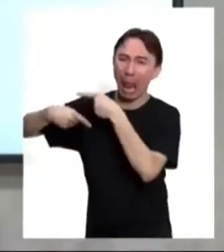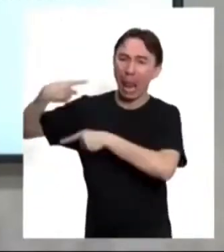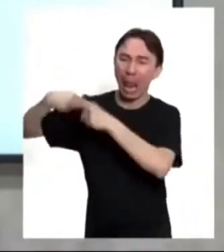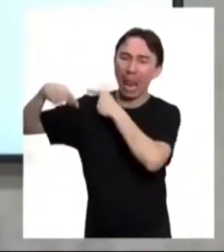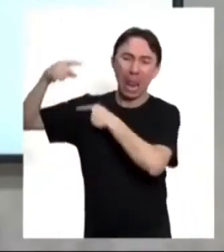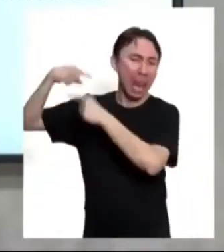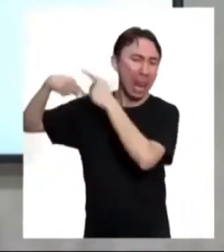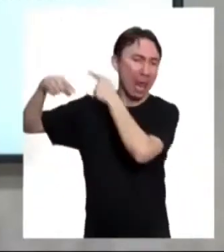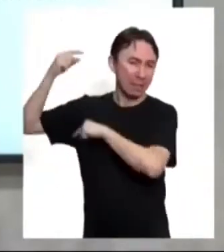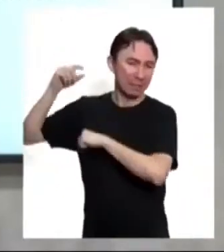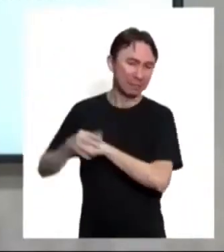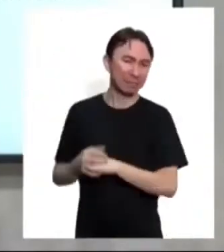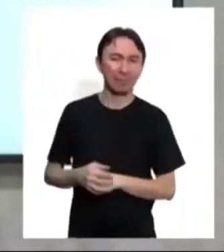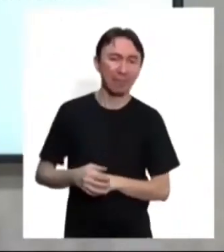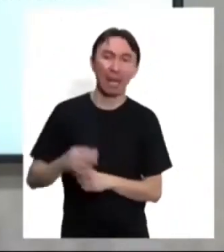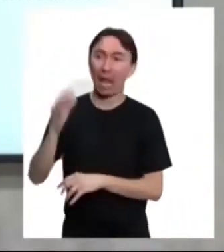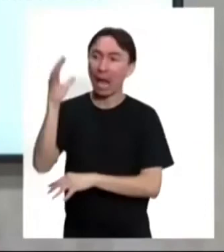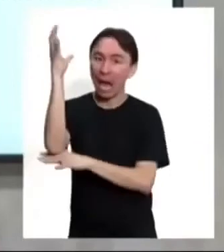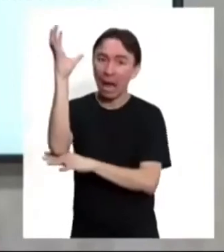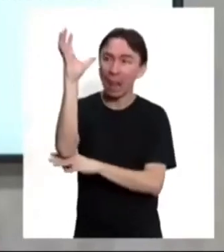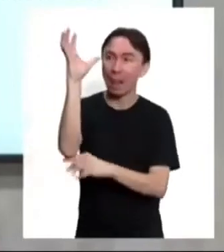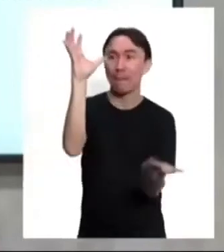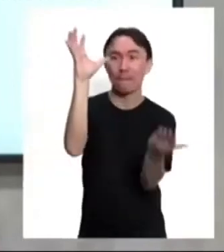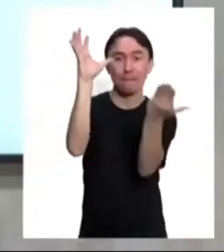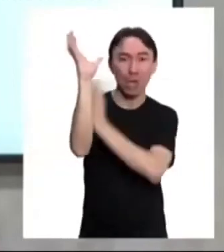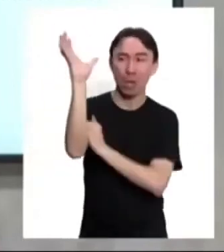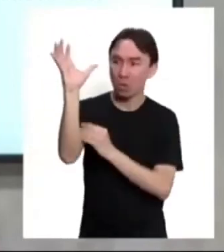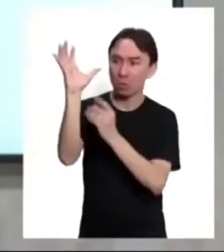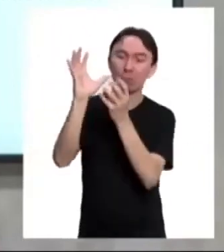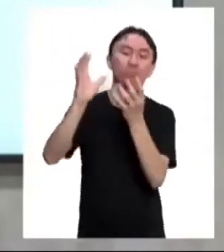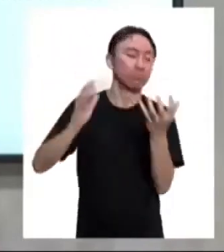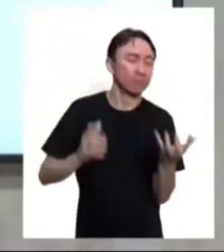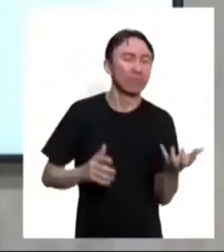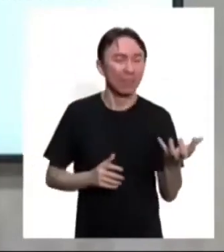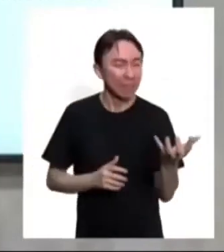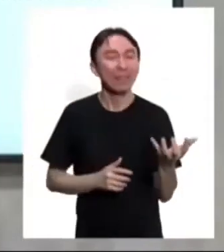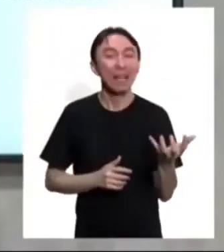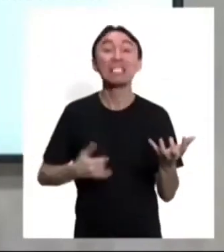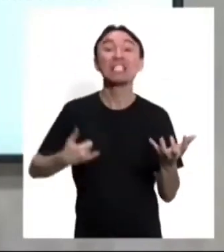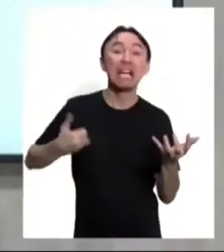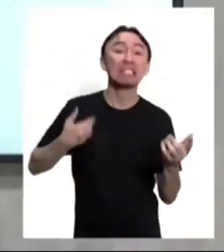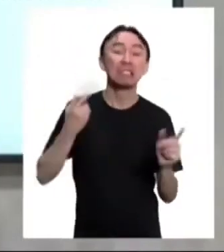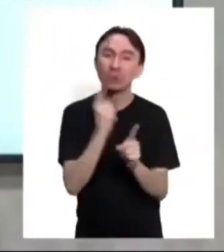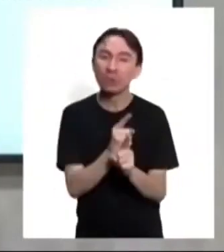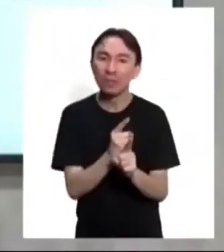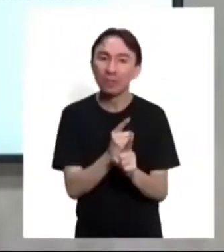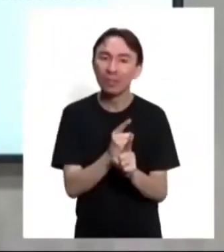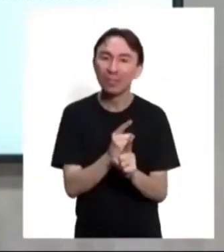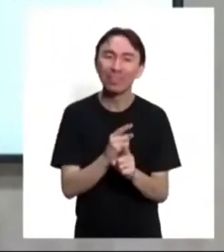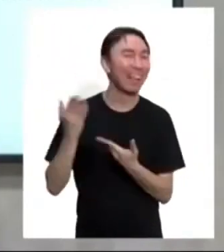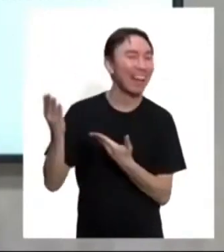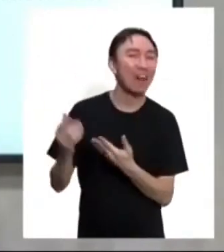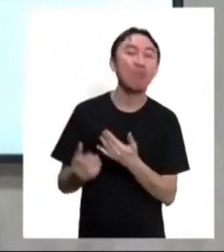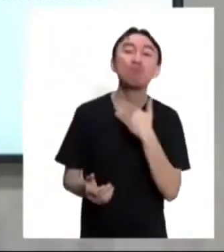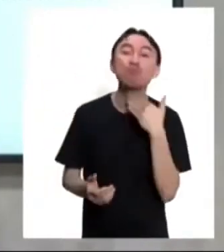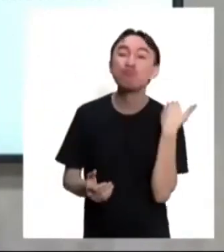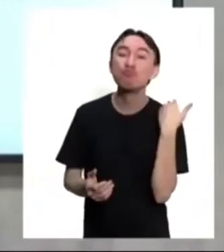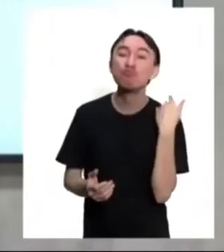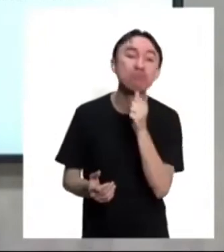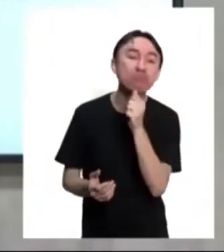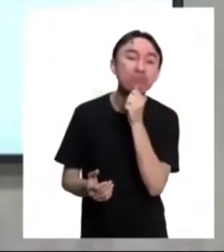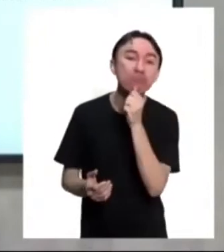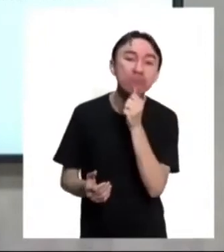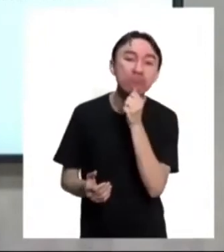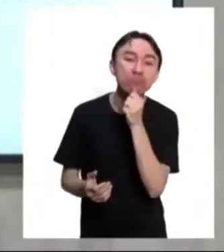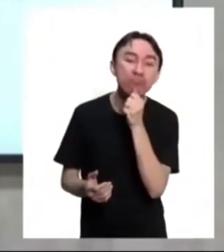árvore e vou saber a idade dela. Não vai. Ué, mas professor, é organismo vivo. Ela não morreu.